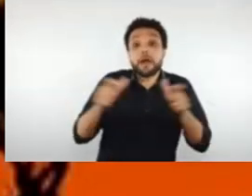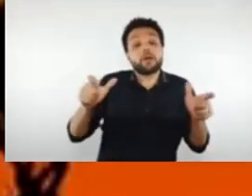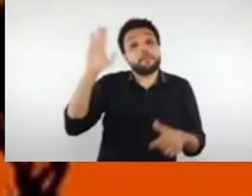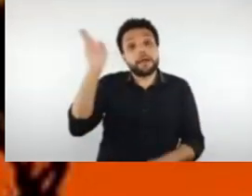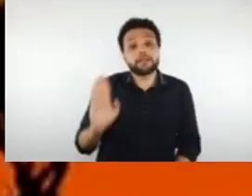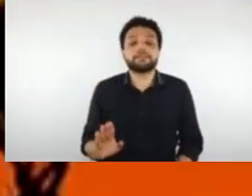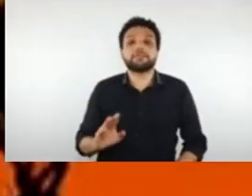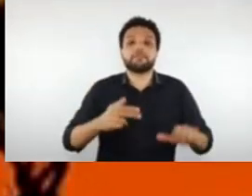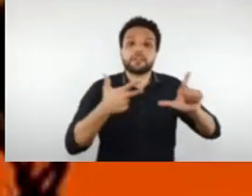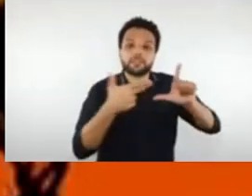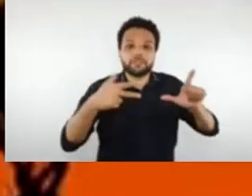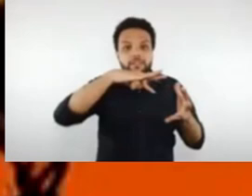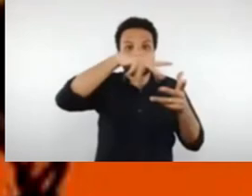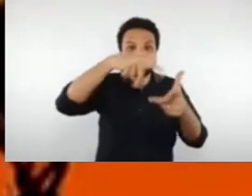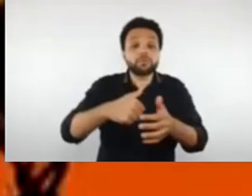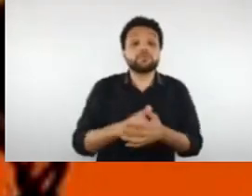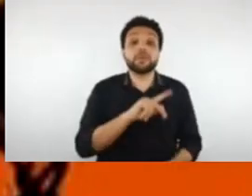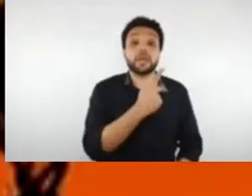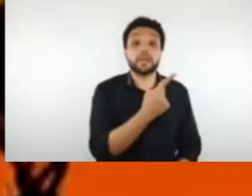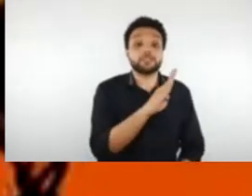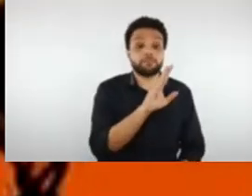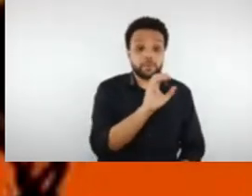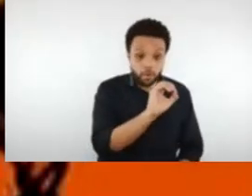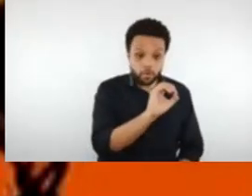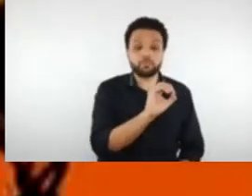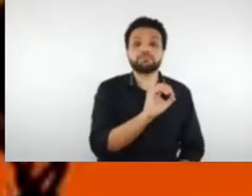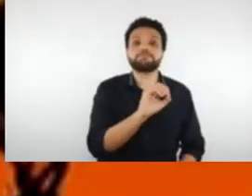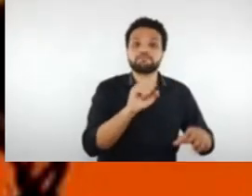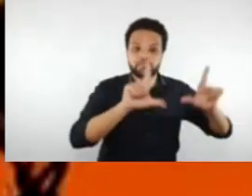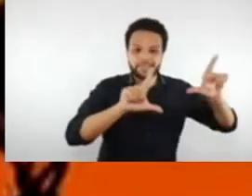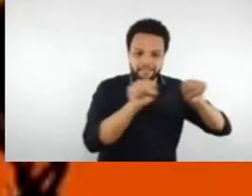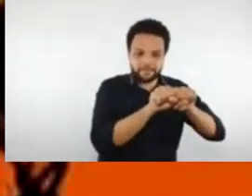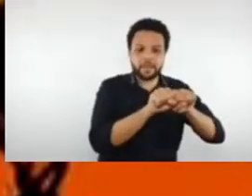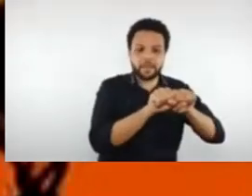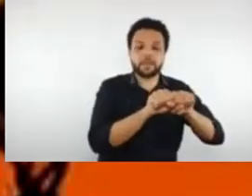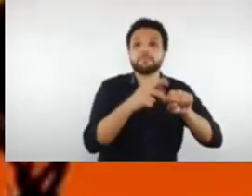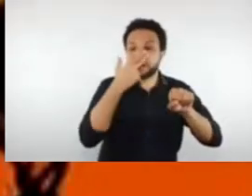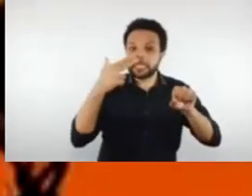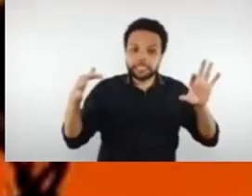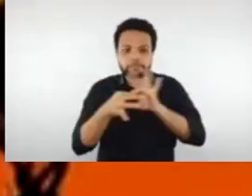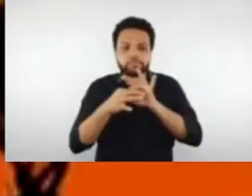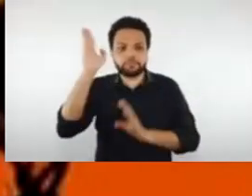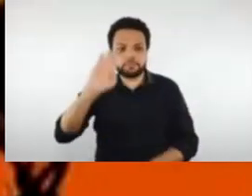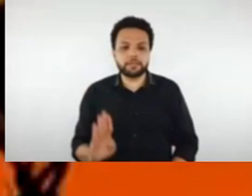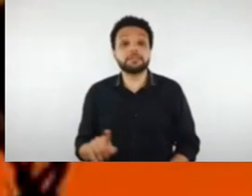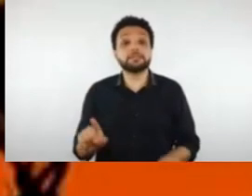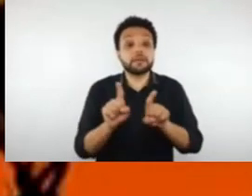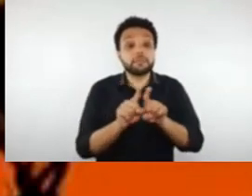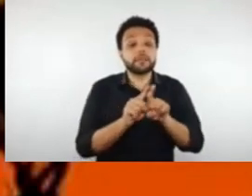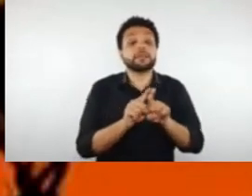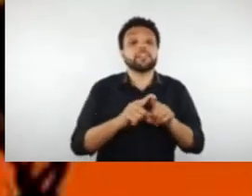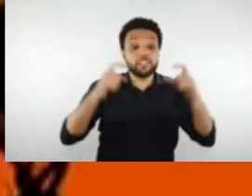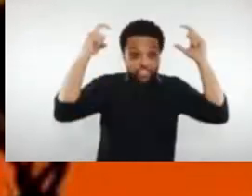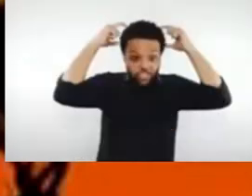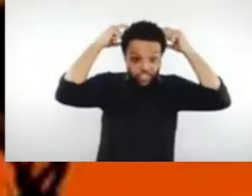O Brasil está atraindo a HBO Max no primeiro semestre de 2021. E o Brasil atraiu a Disney Plus também para o primeiro